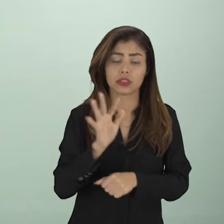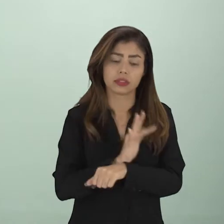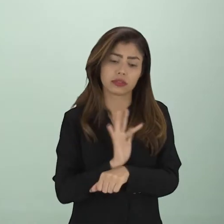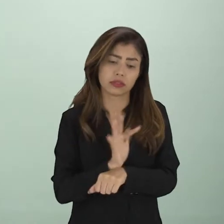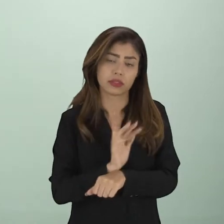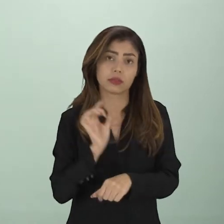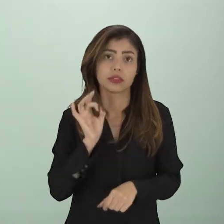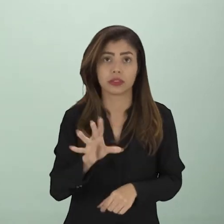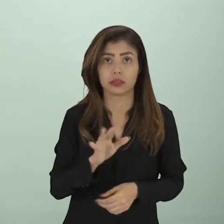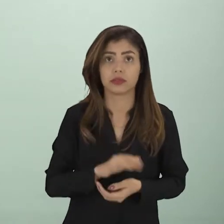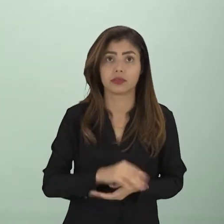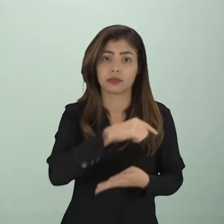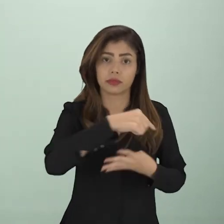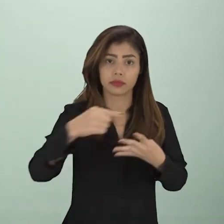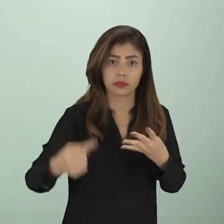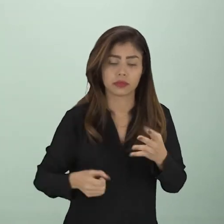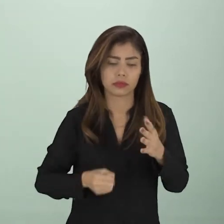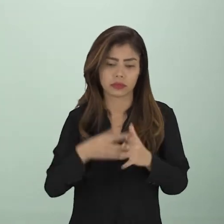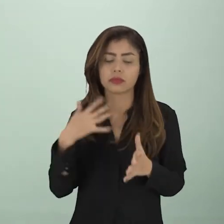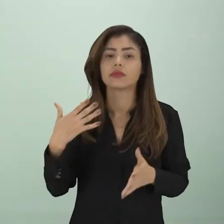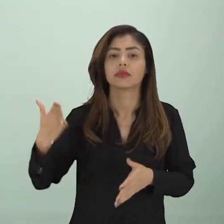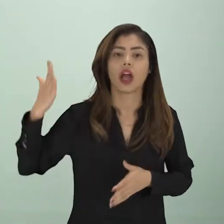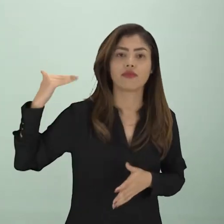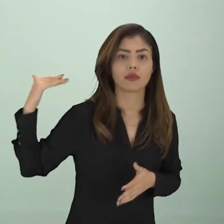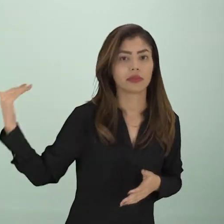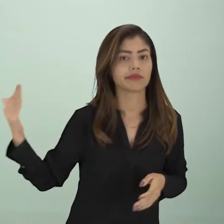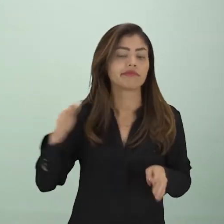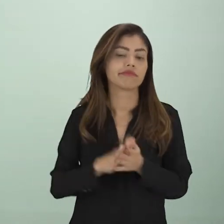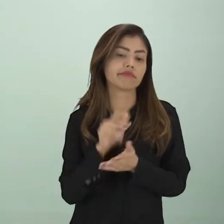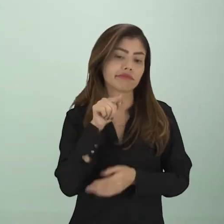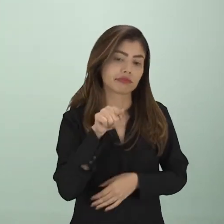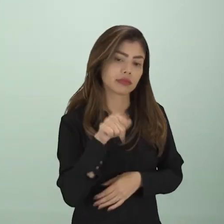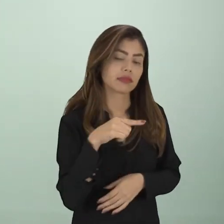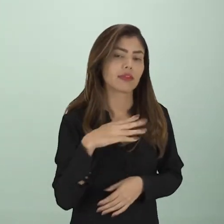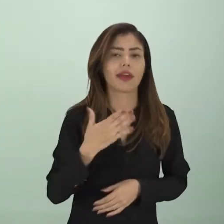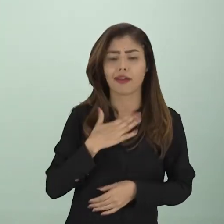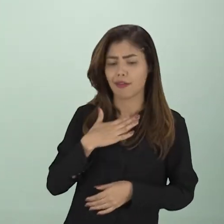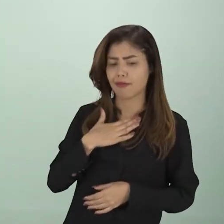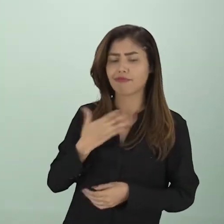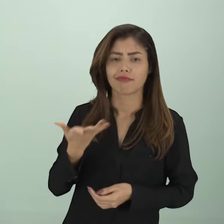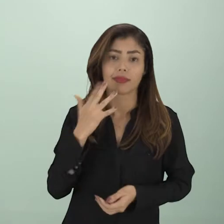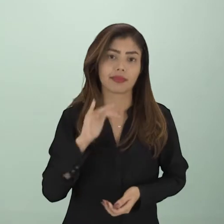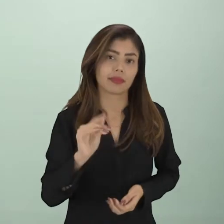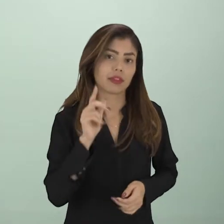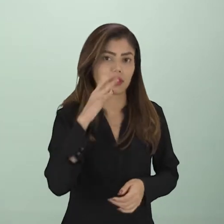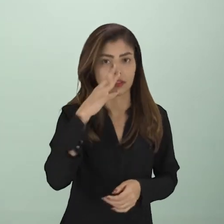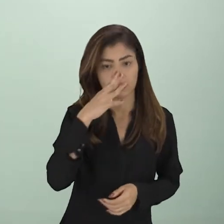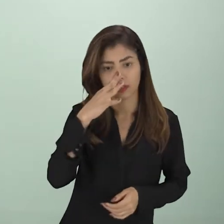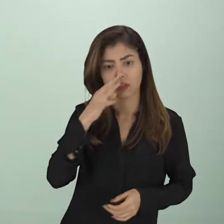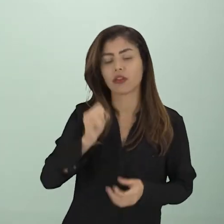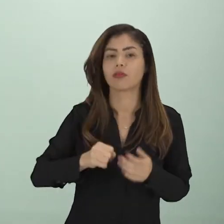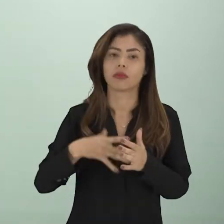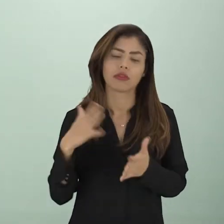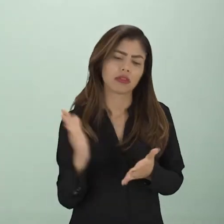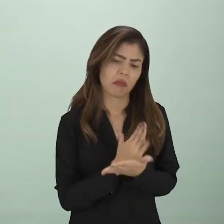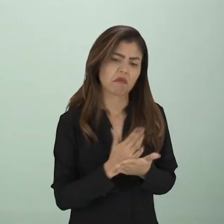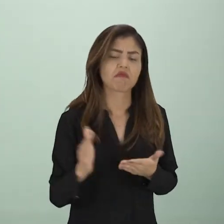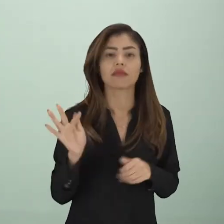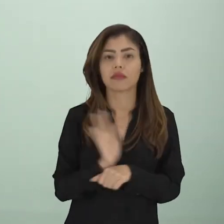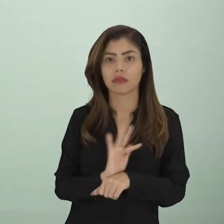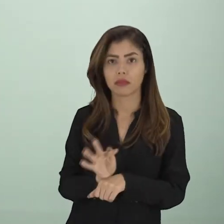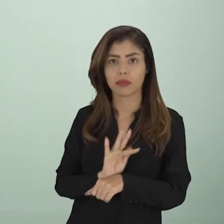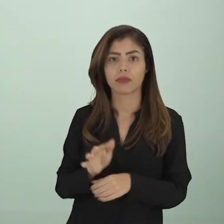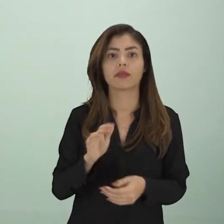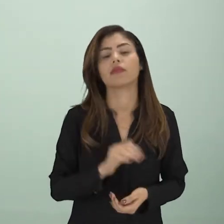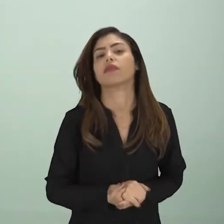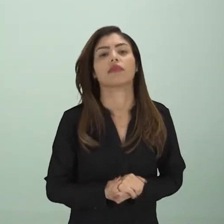do Elvis Presley, que eram muito famosos nessa época. Eu mesma, quando era criança, assisti a alguns desses filmes.